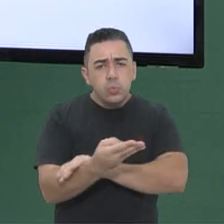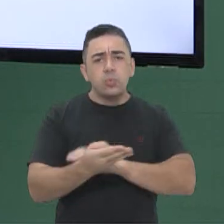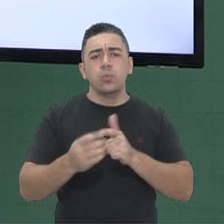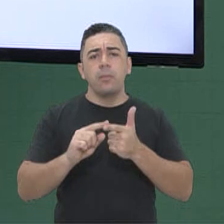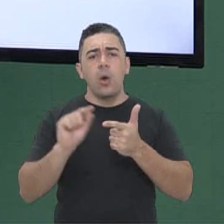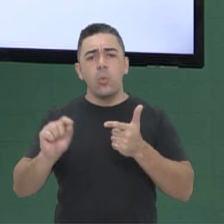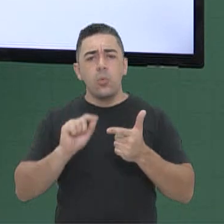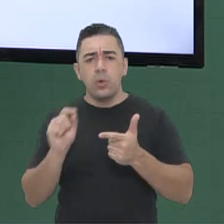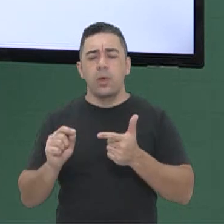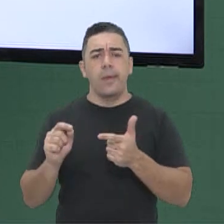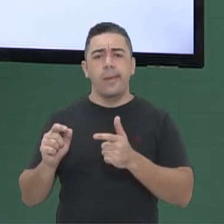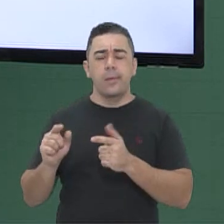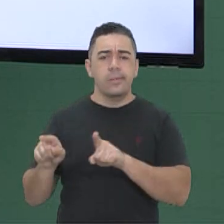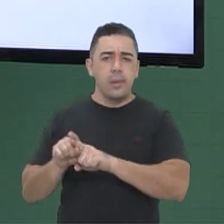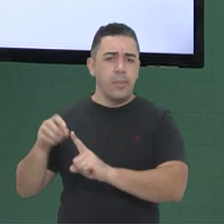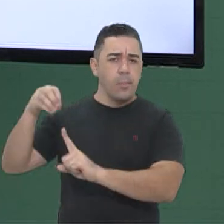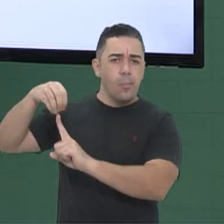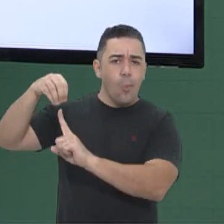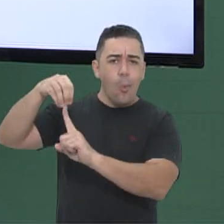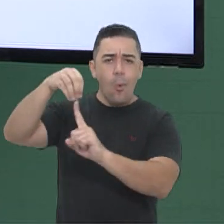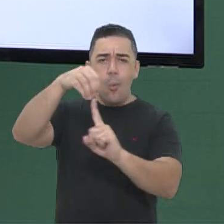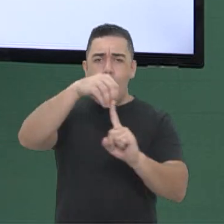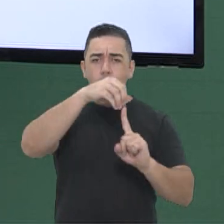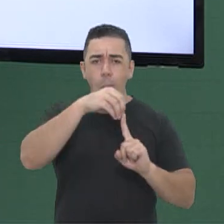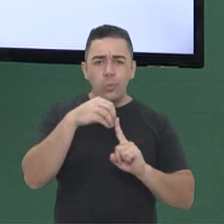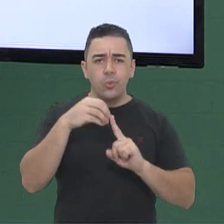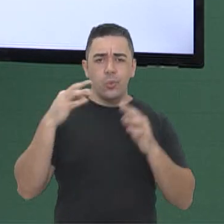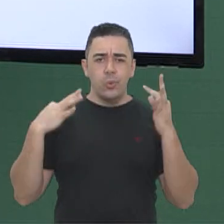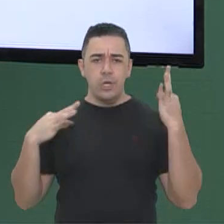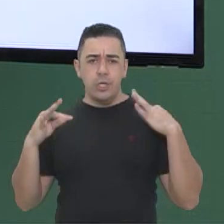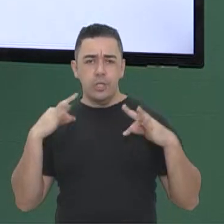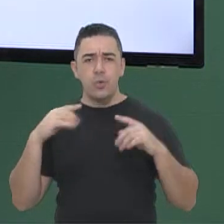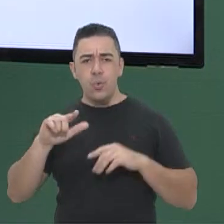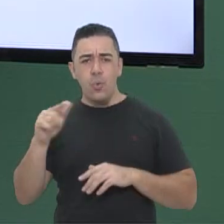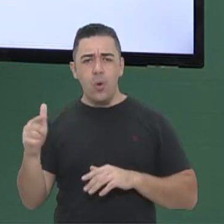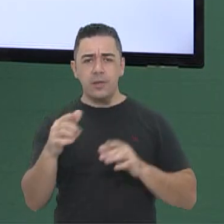entre outros termos e outras especificidades. Ok?